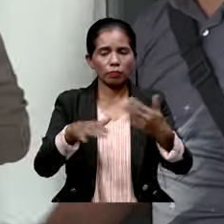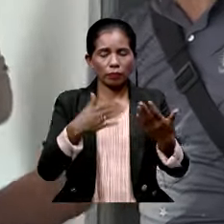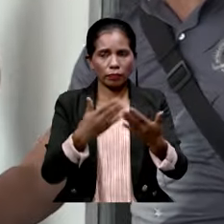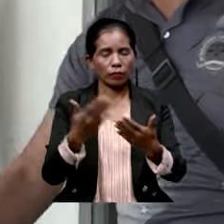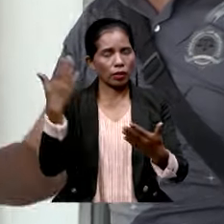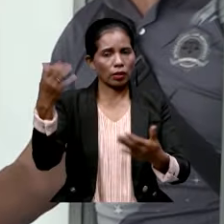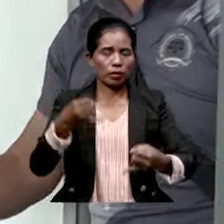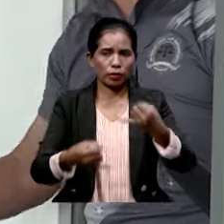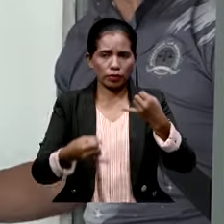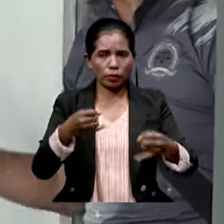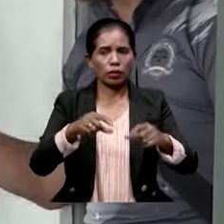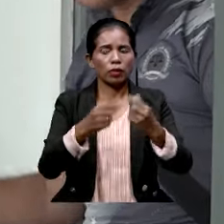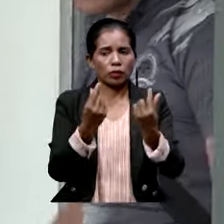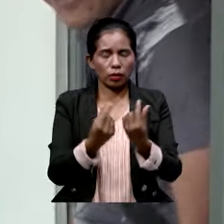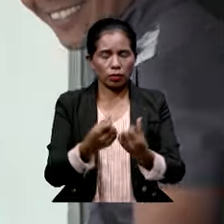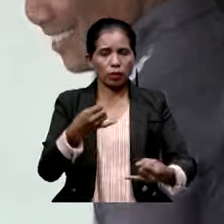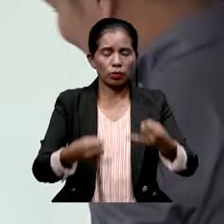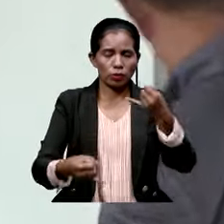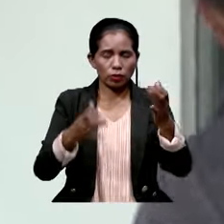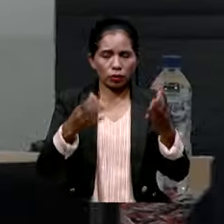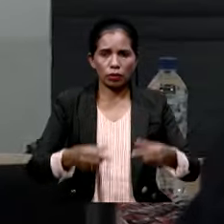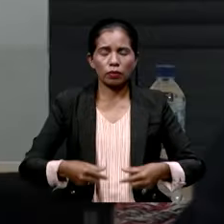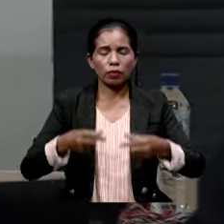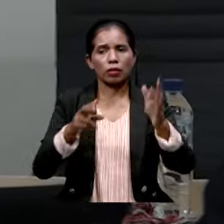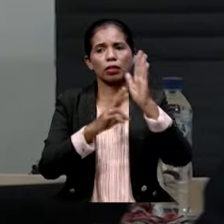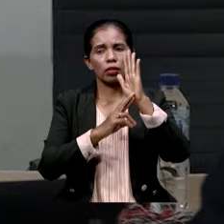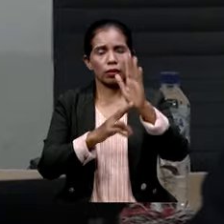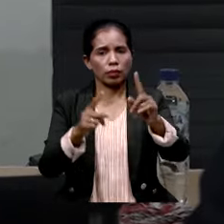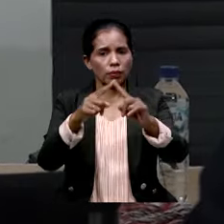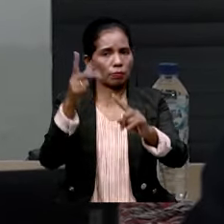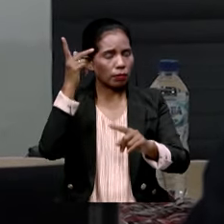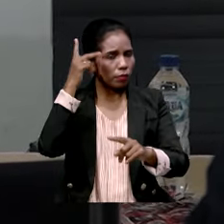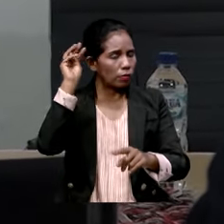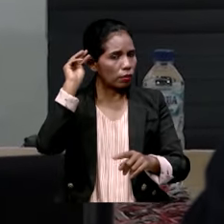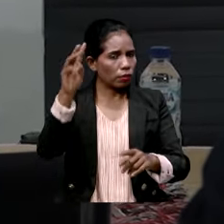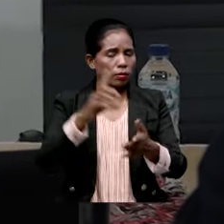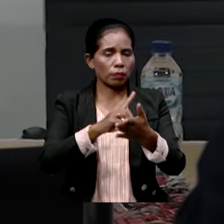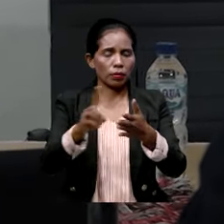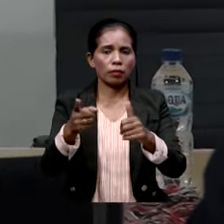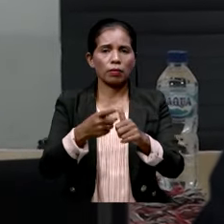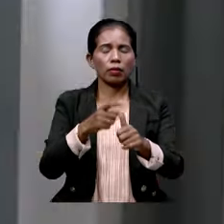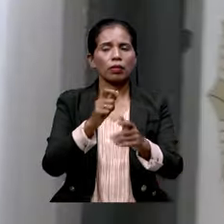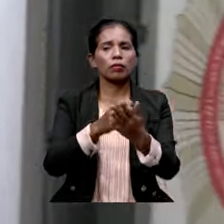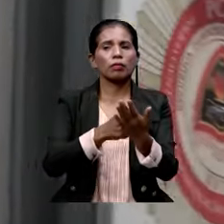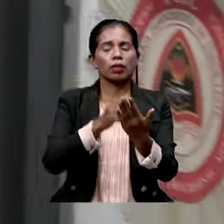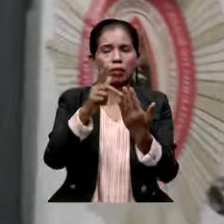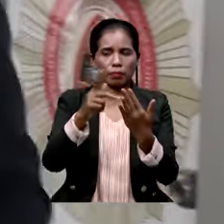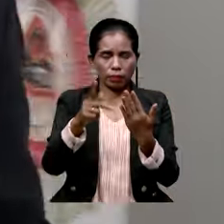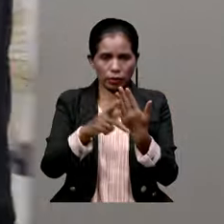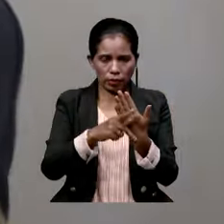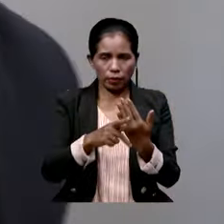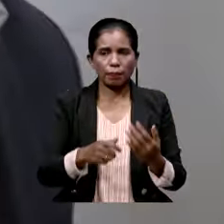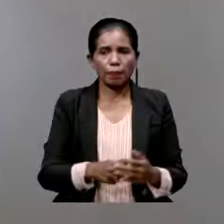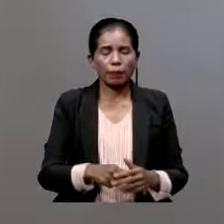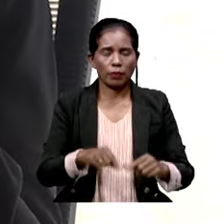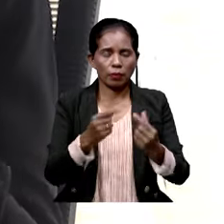Setor Justiça, né? Equipa Reforma Judicial entrega na relatório para Primeiro-Ministro e a semana da ULU Fulan Abril. A equipa né,